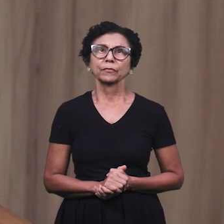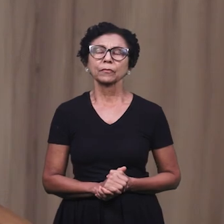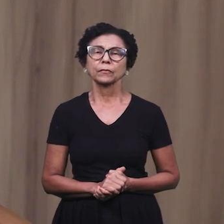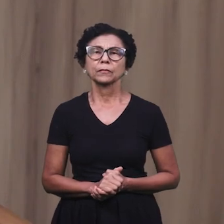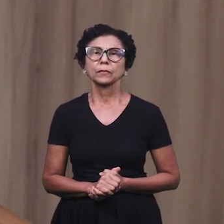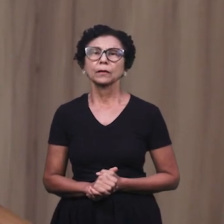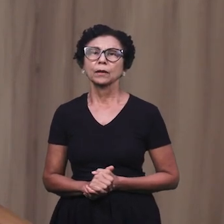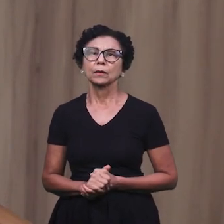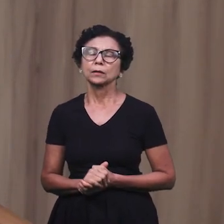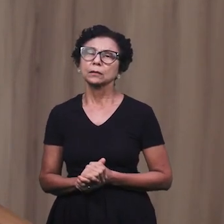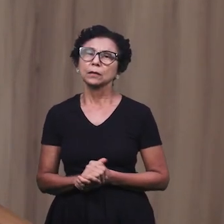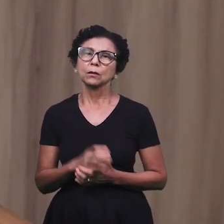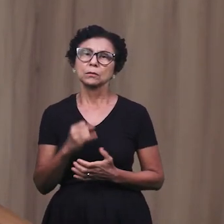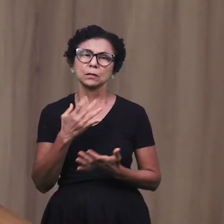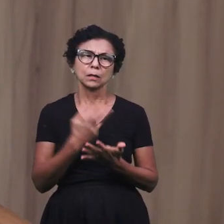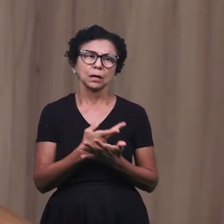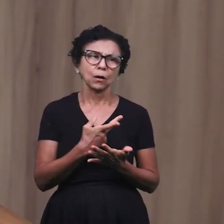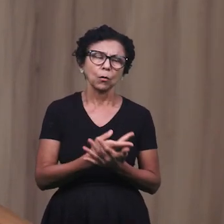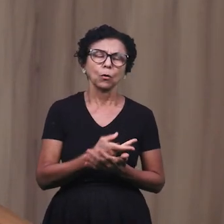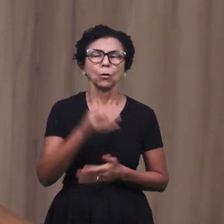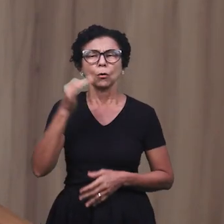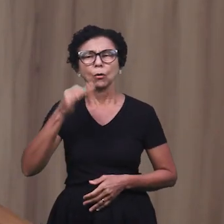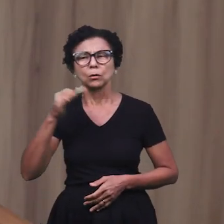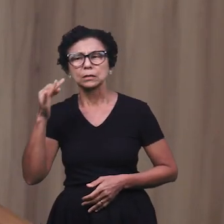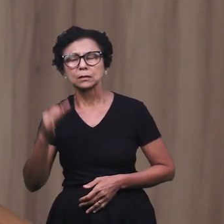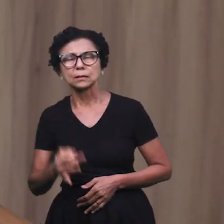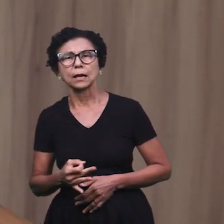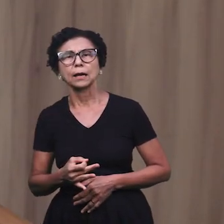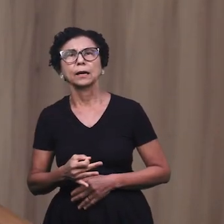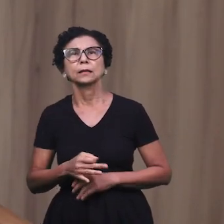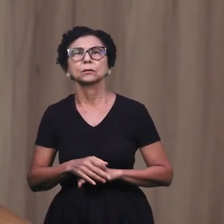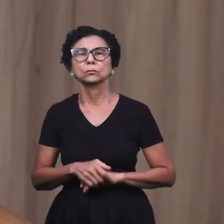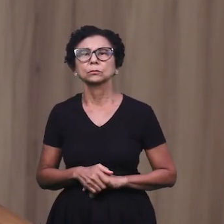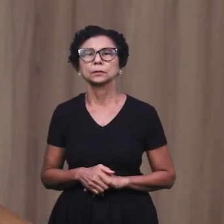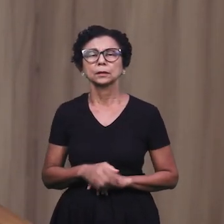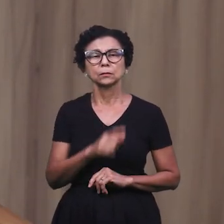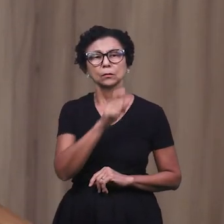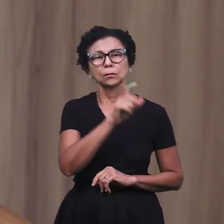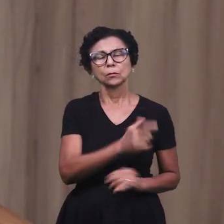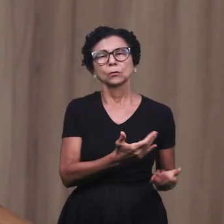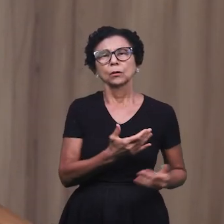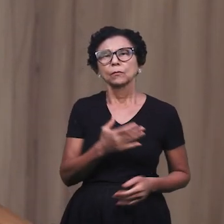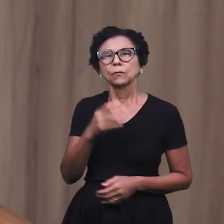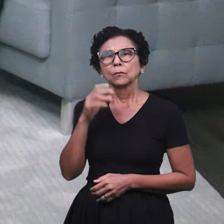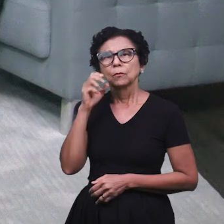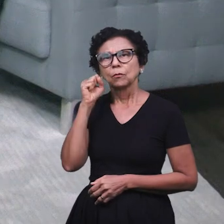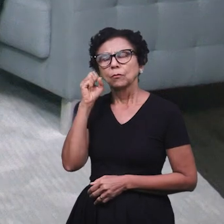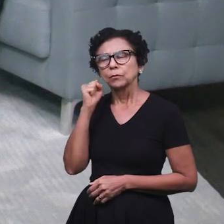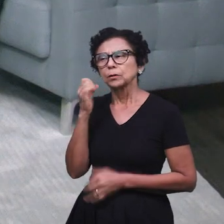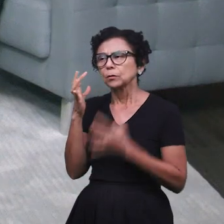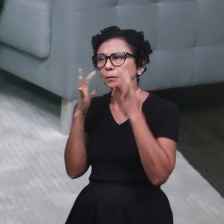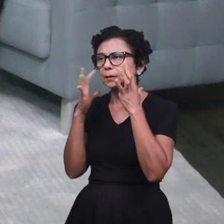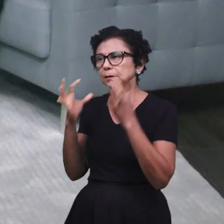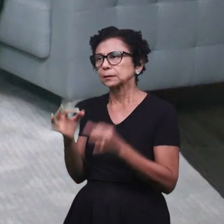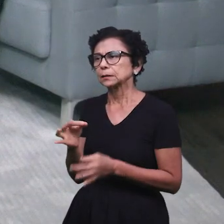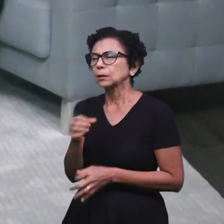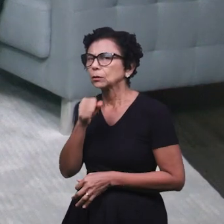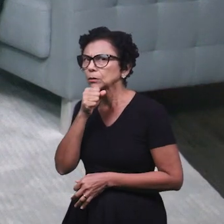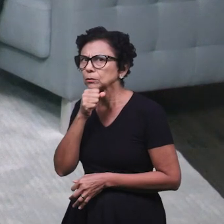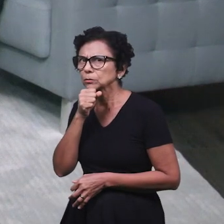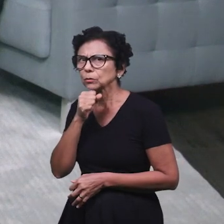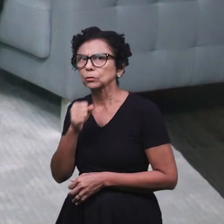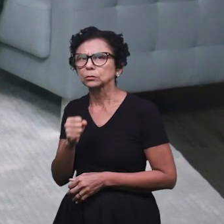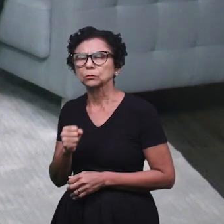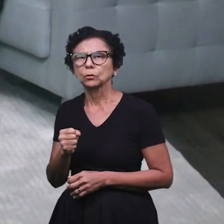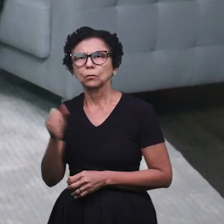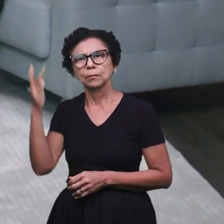poder evitar. Então, eles têm muito a acrescentar quando a pessoa ela se dispõe a ouvir mais, né? Isso aí. Pastor Fernando,